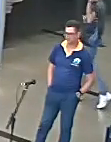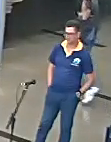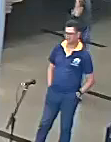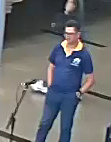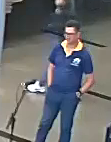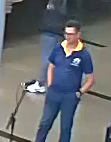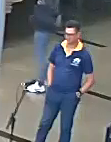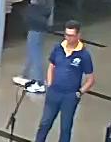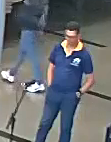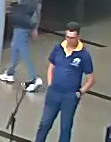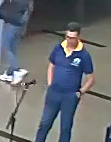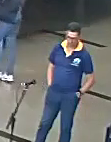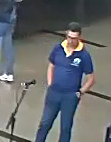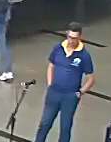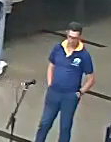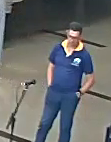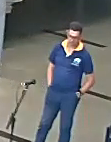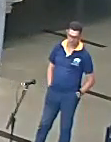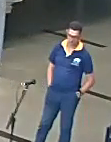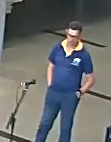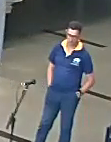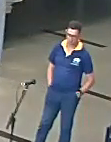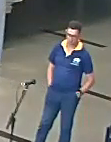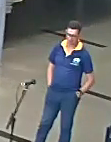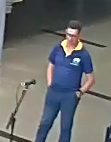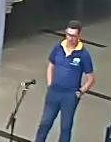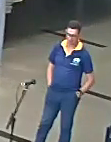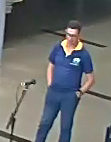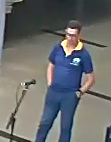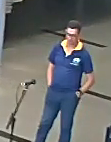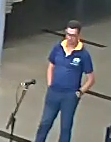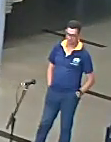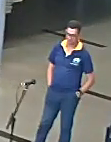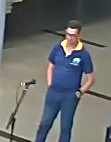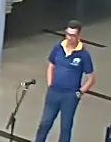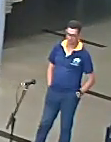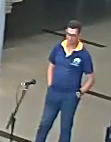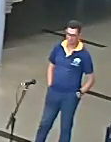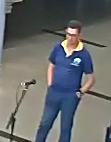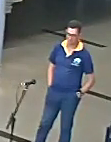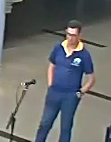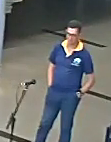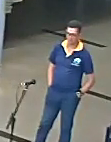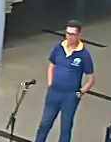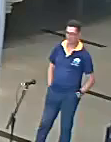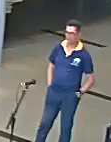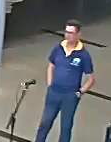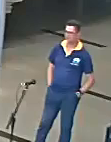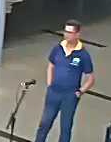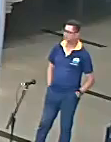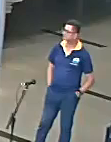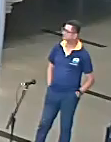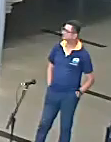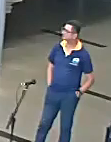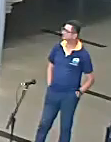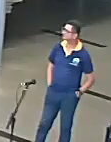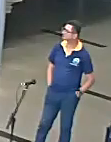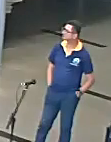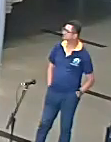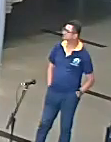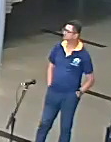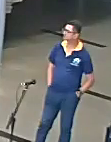pessoas com deficiência tanto é que eu estou aqui minha família poderia o se né mas a minha família